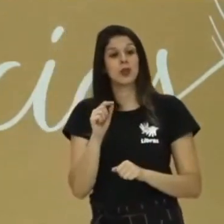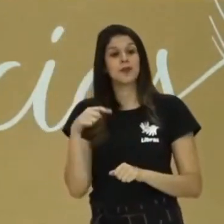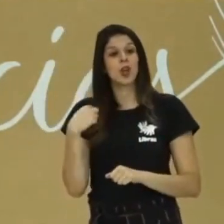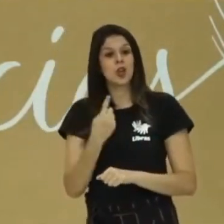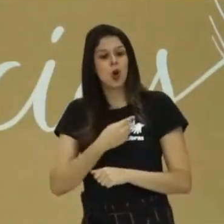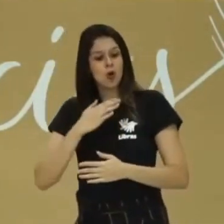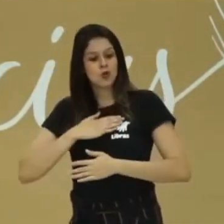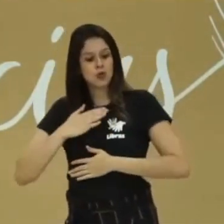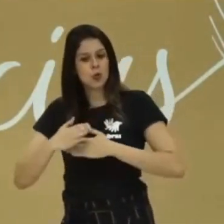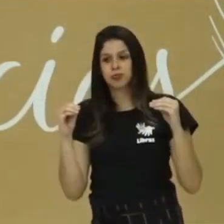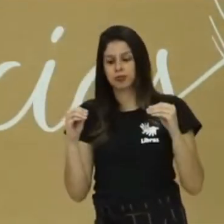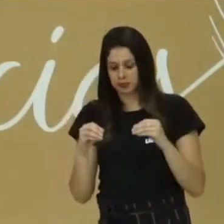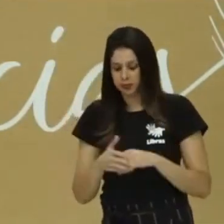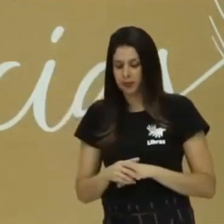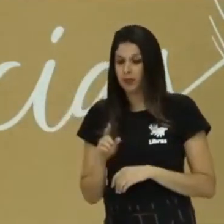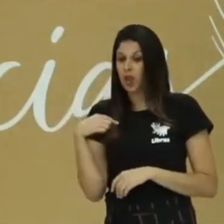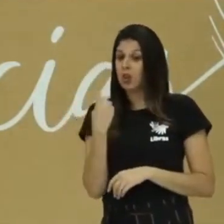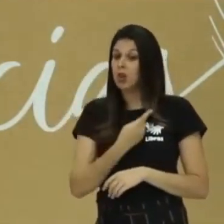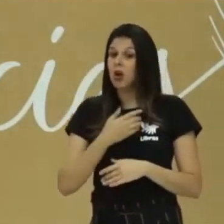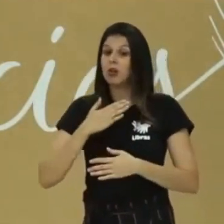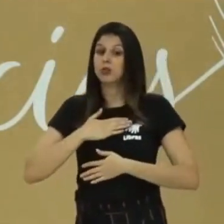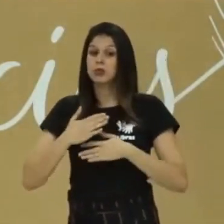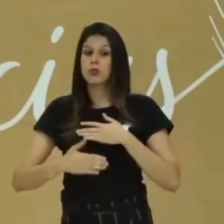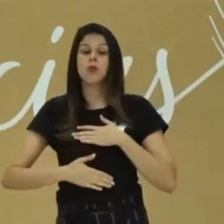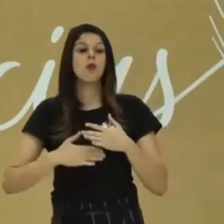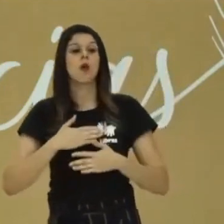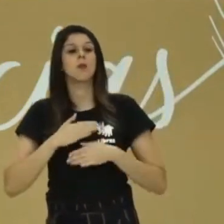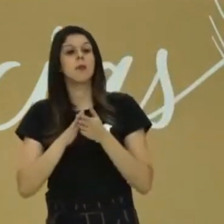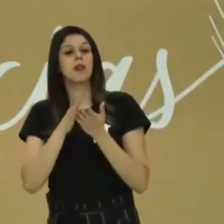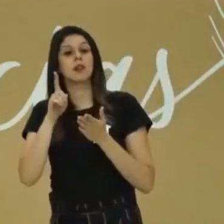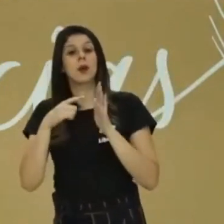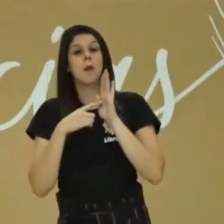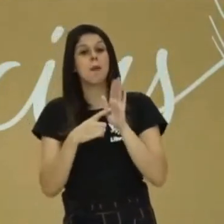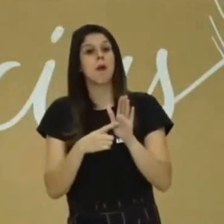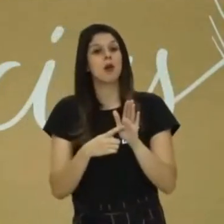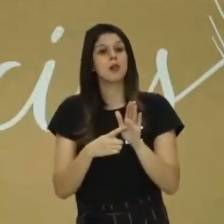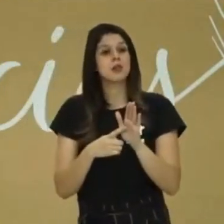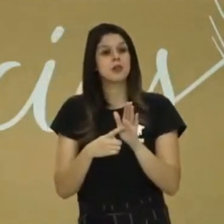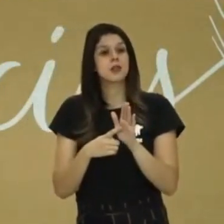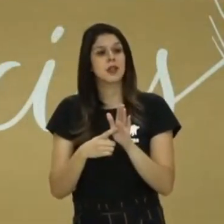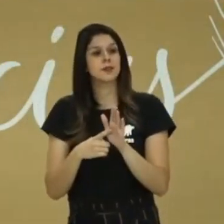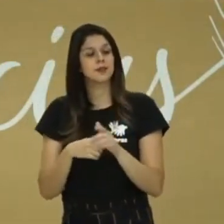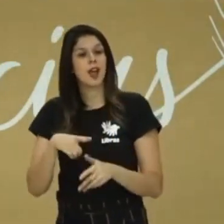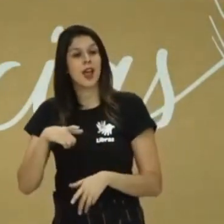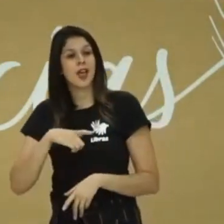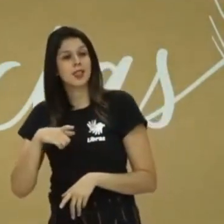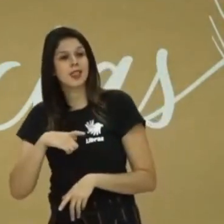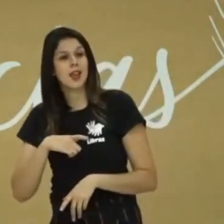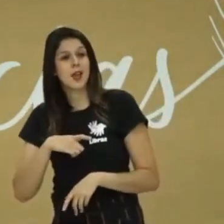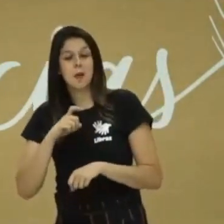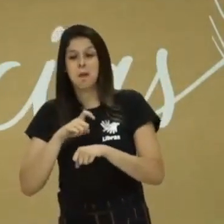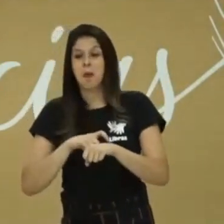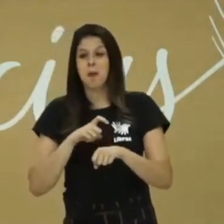corpo será transformado nosso corpo a Bíblia diz que Ao Soar da última trombeta os